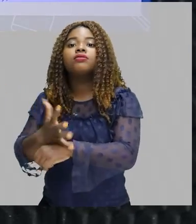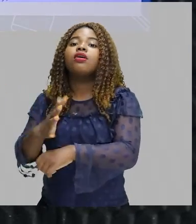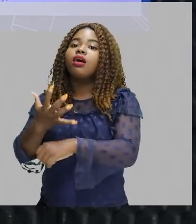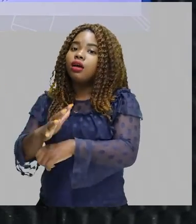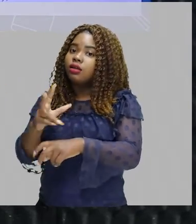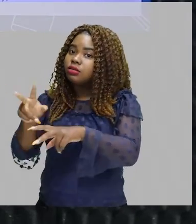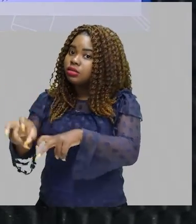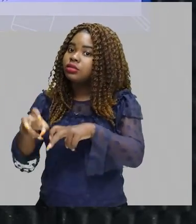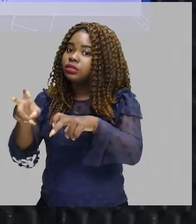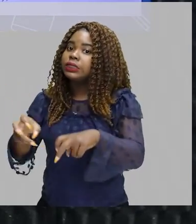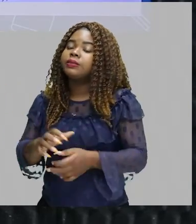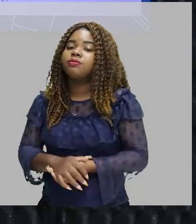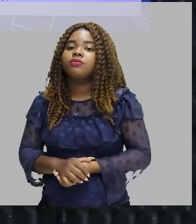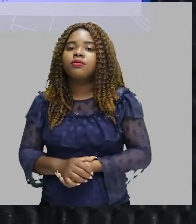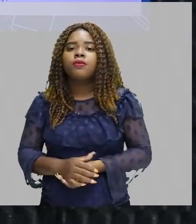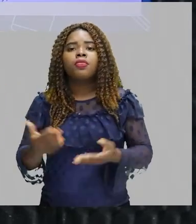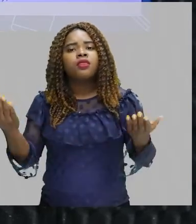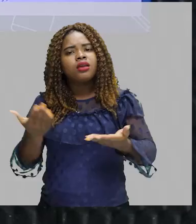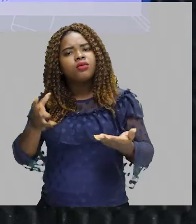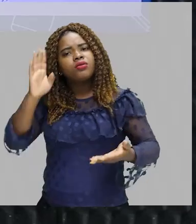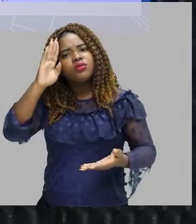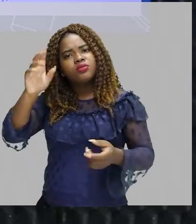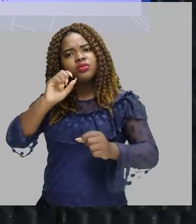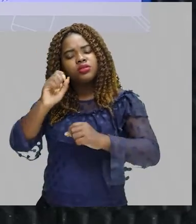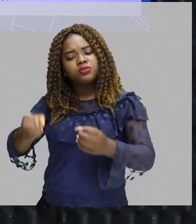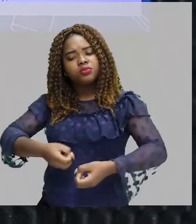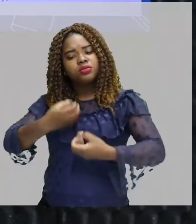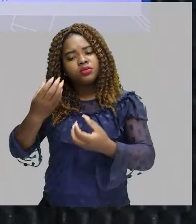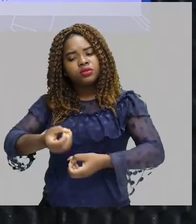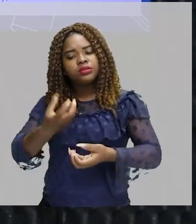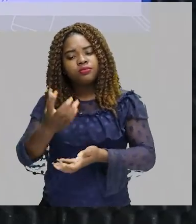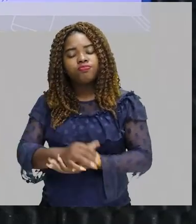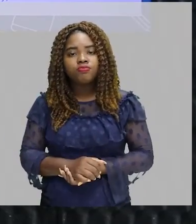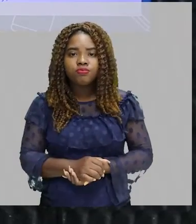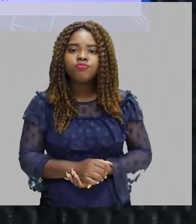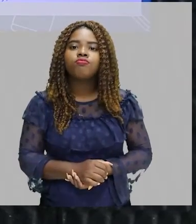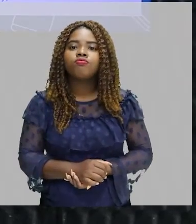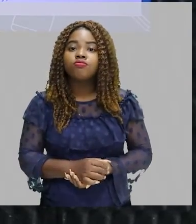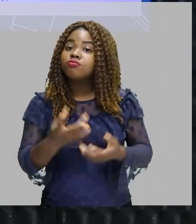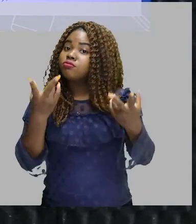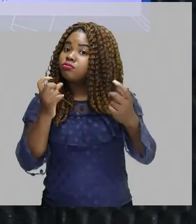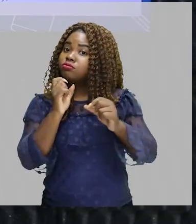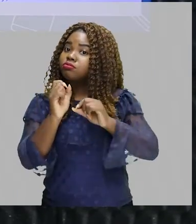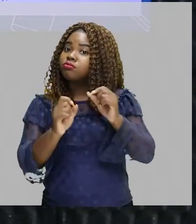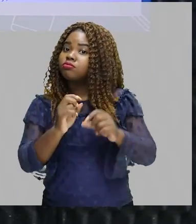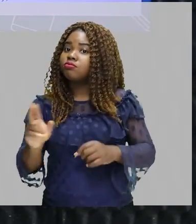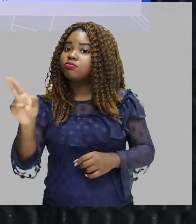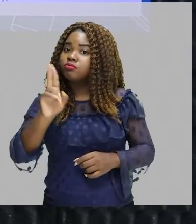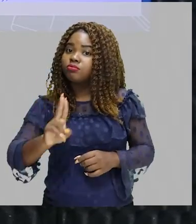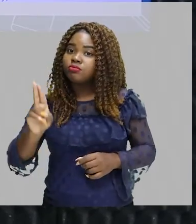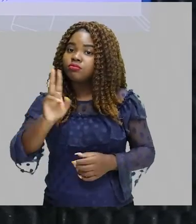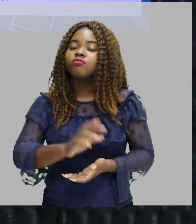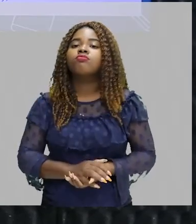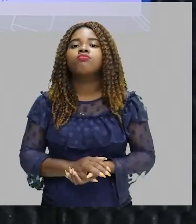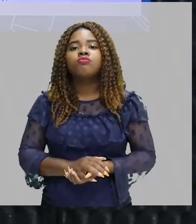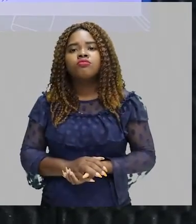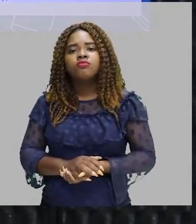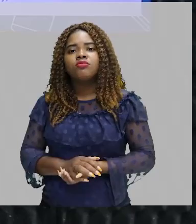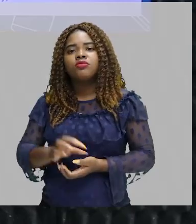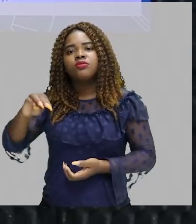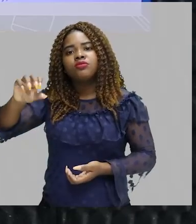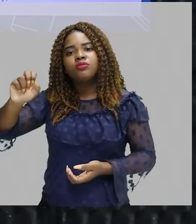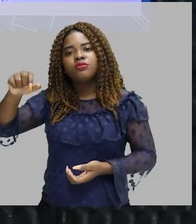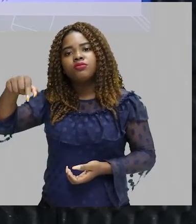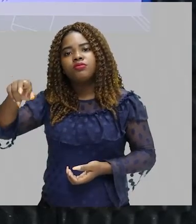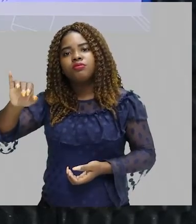hoje, principalmente em produções de grande porte, tu já vai perceber, por exemplo, a utilização de maquinário pesado, até de